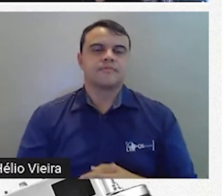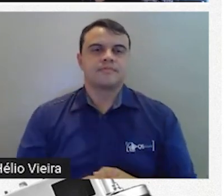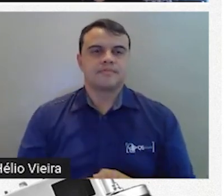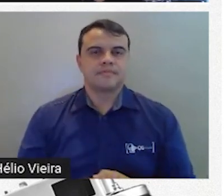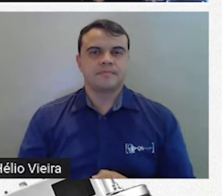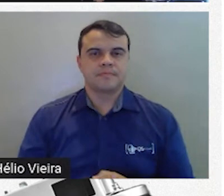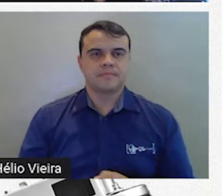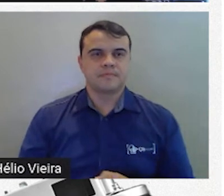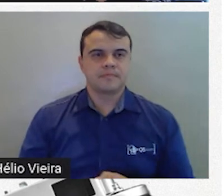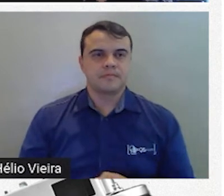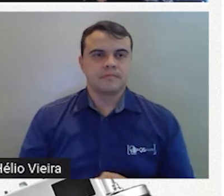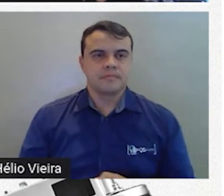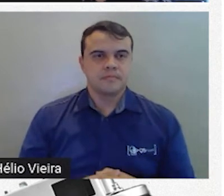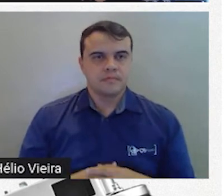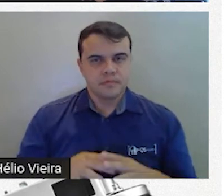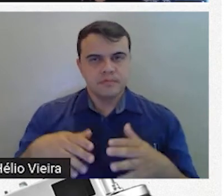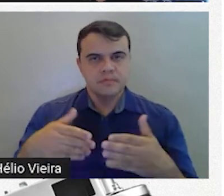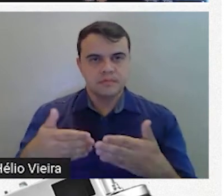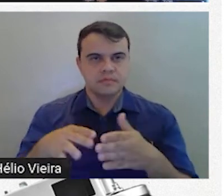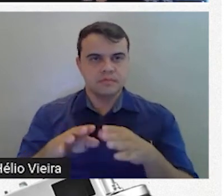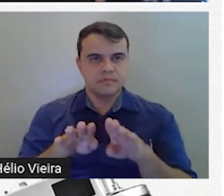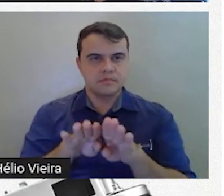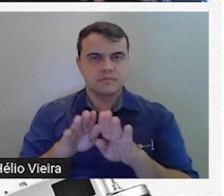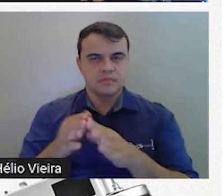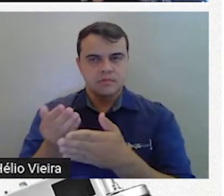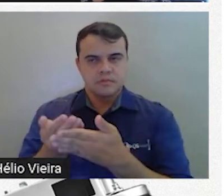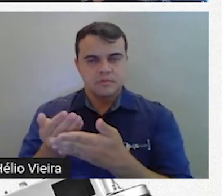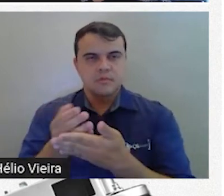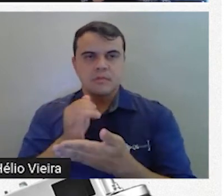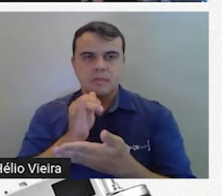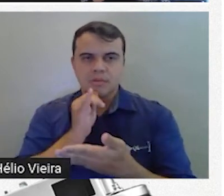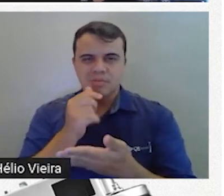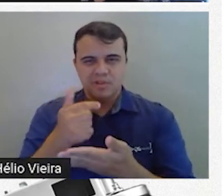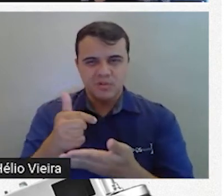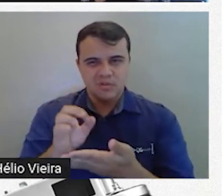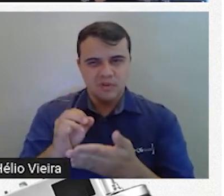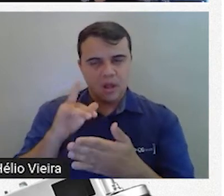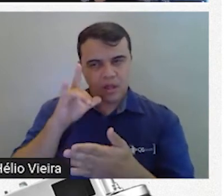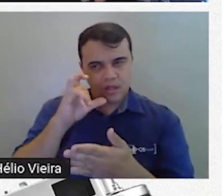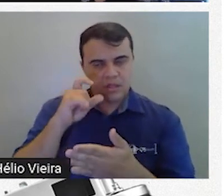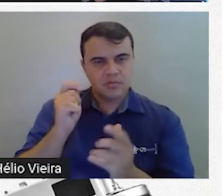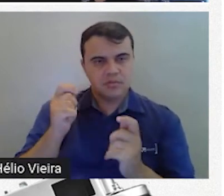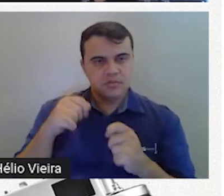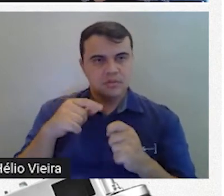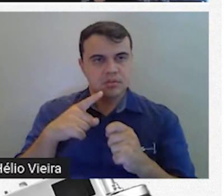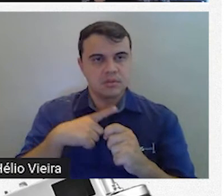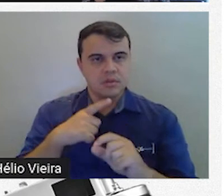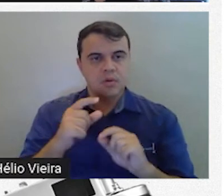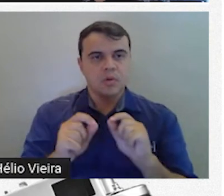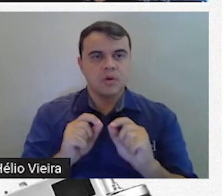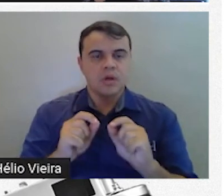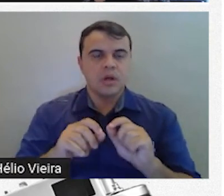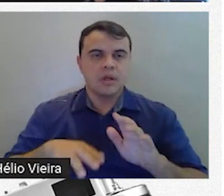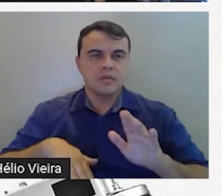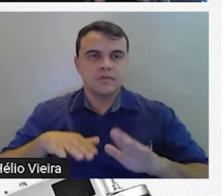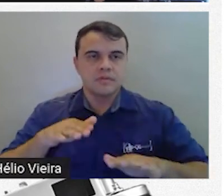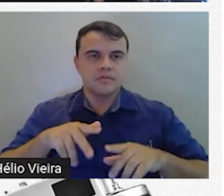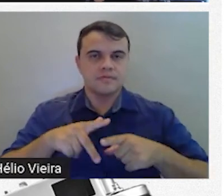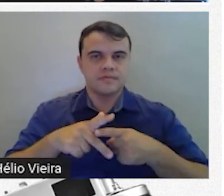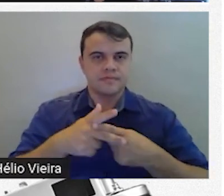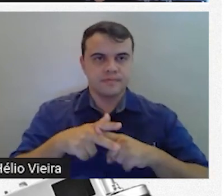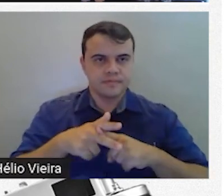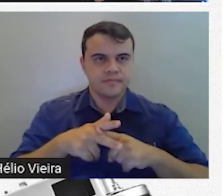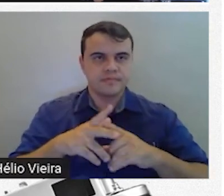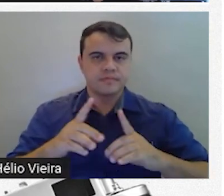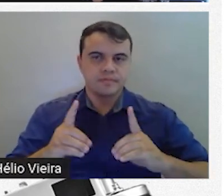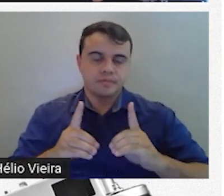né? E a escola que, por exemplo, não tiver Instagram, existe algumas ferramentas